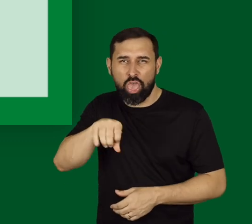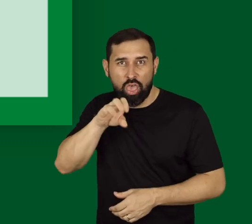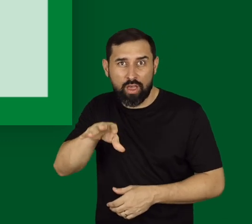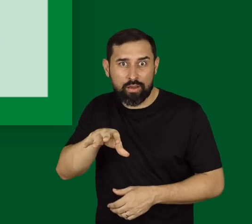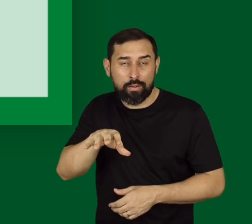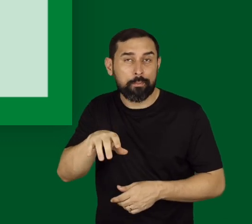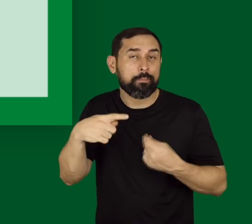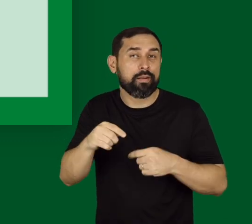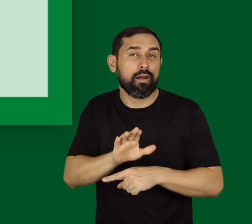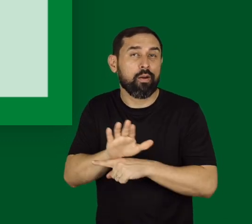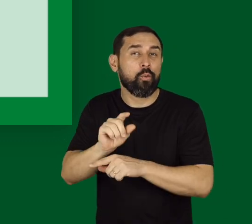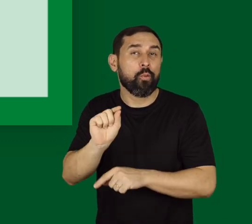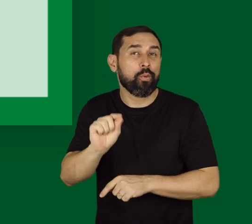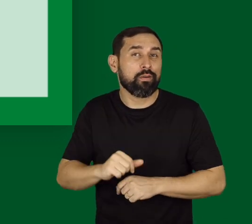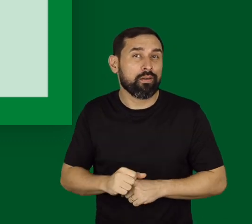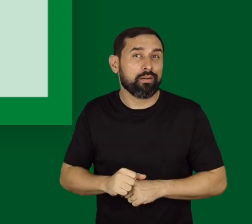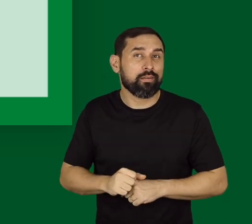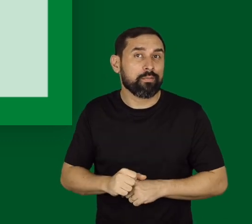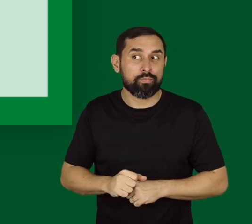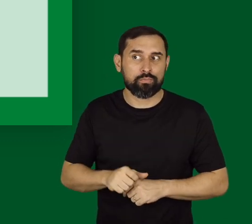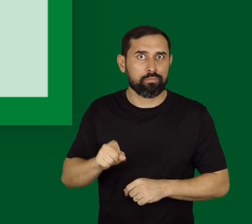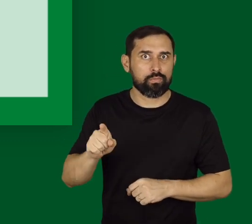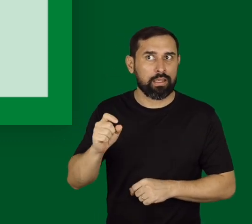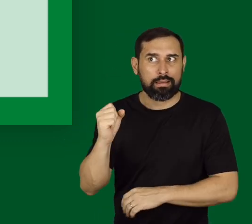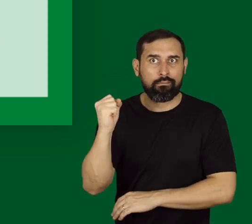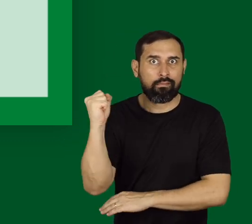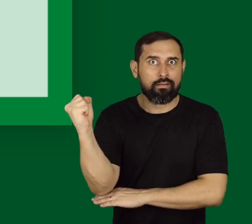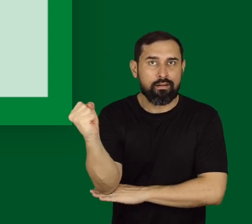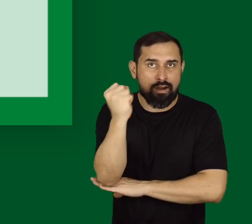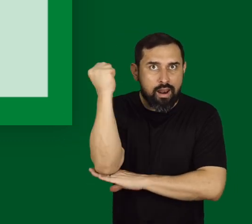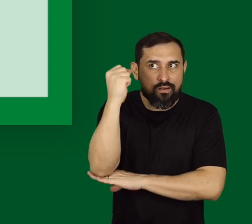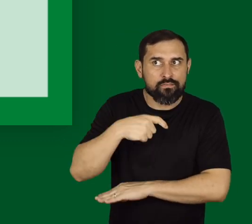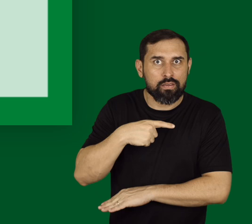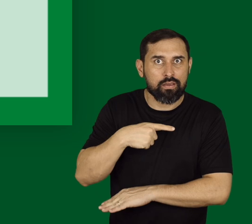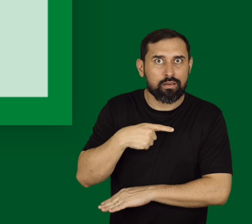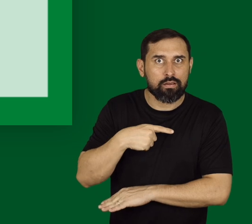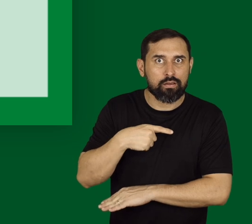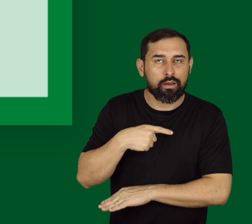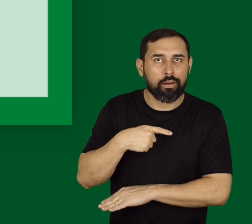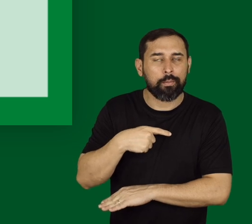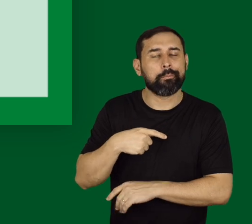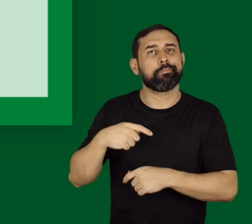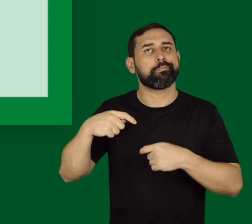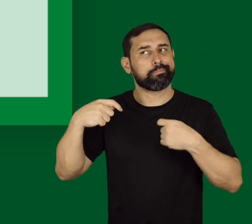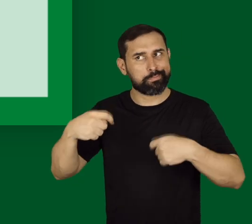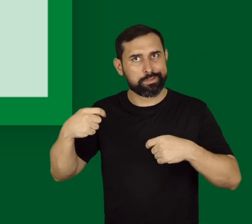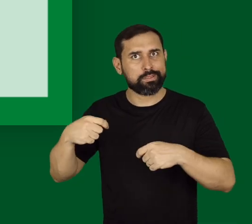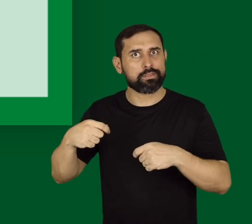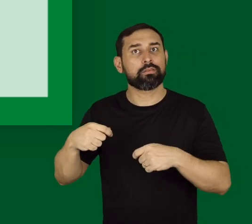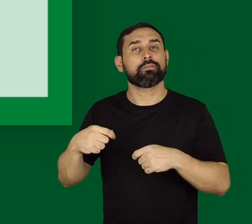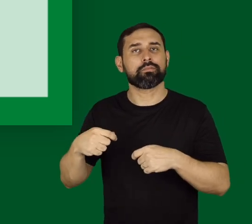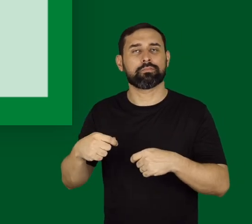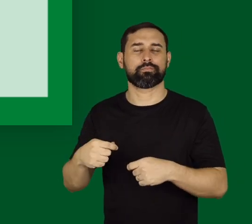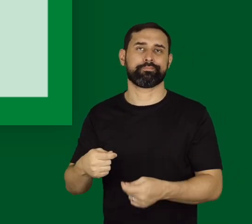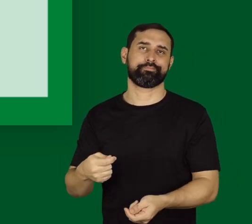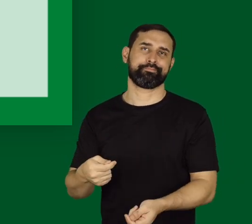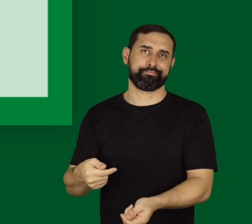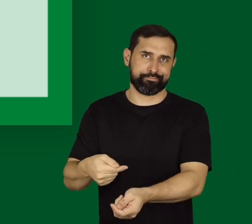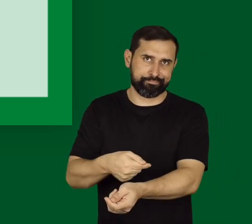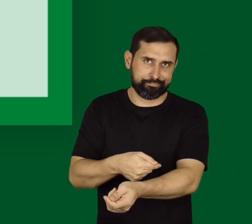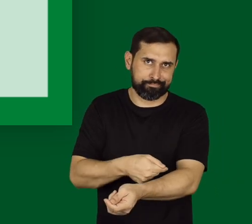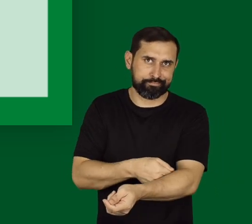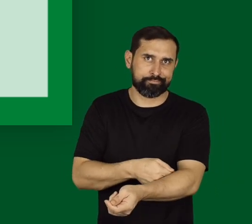você vai ter aquela conduta universal. Lembra, Toda criança grave, ela merece um MOV,